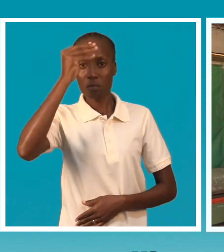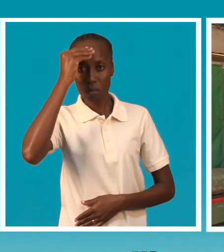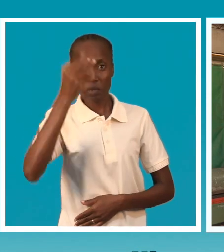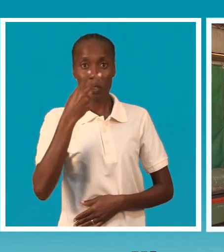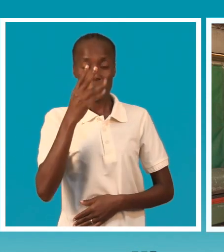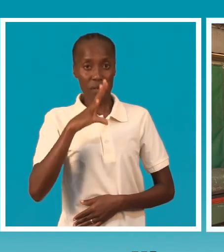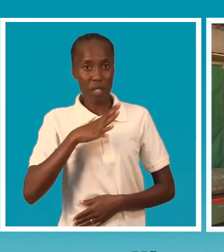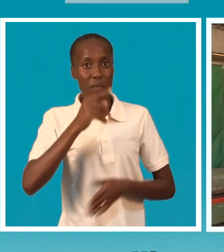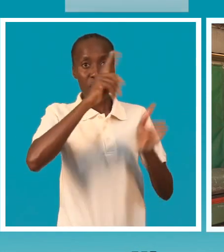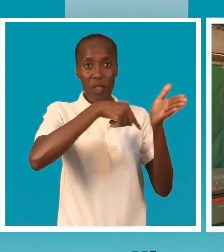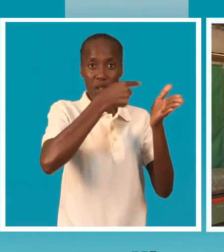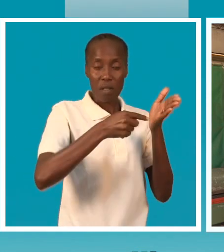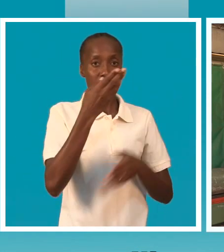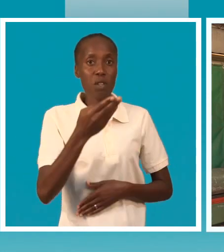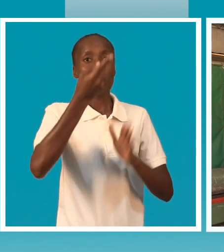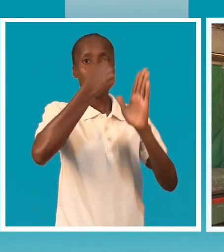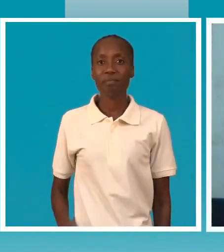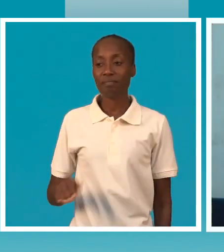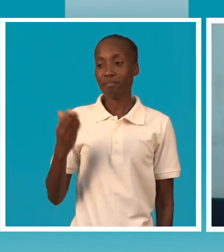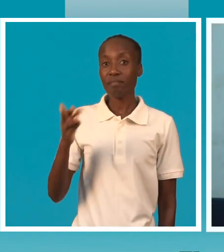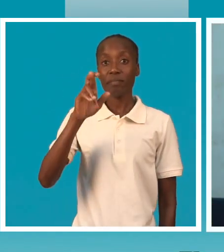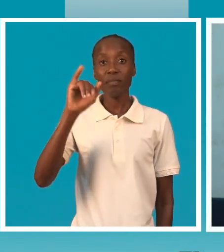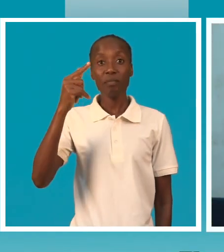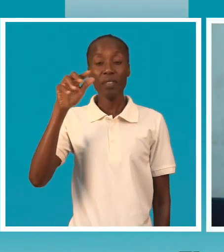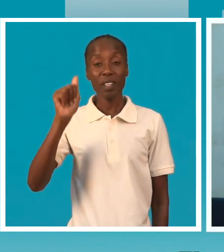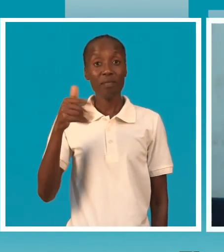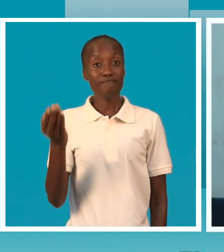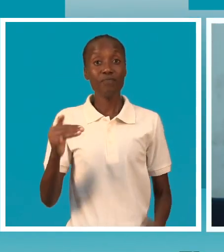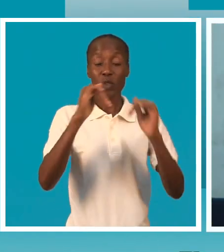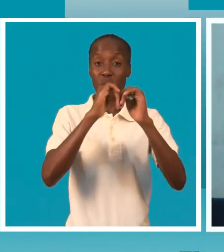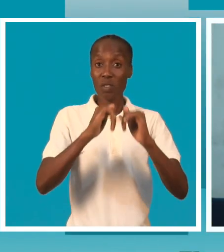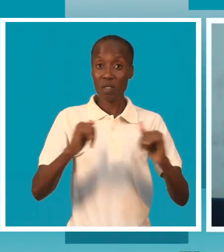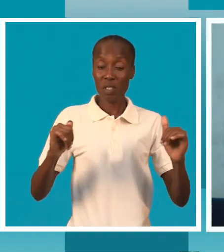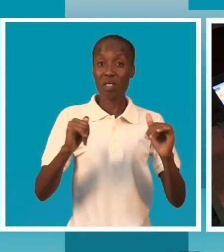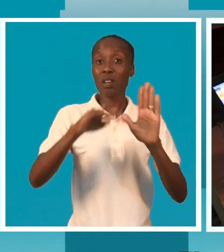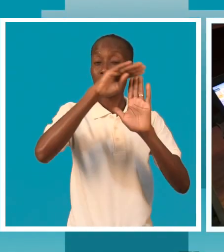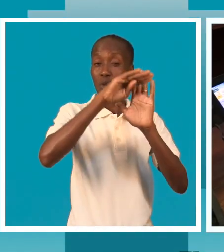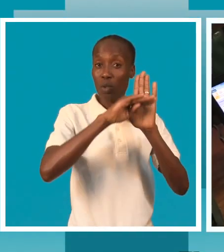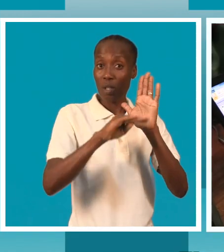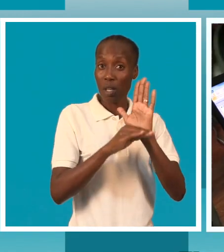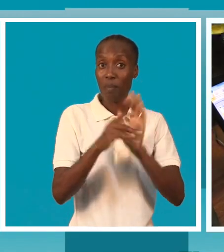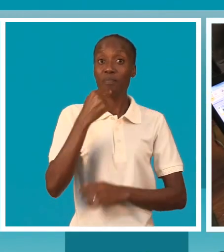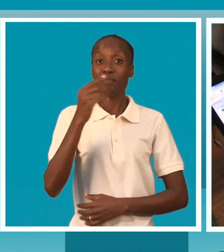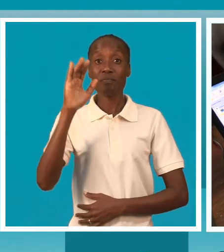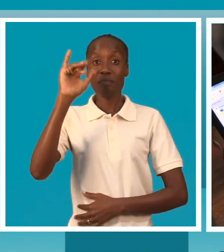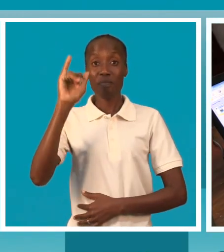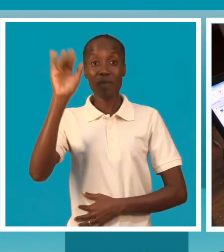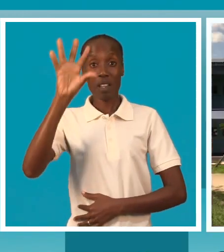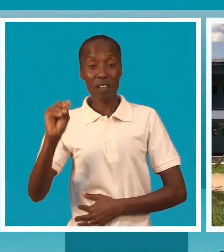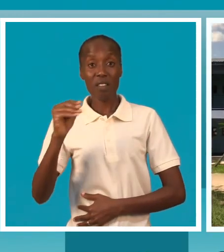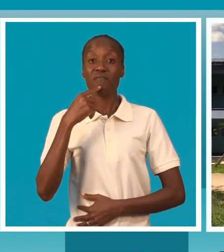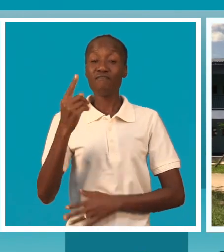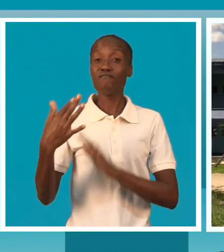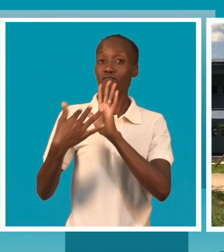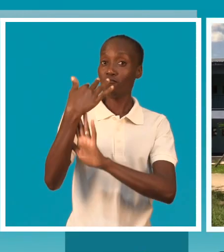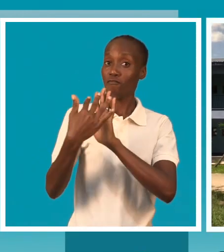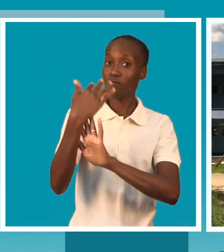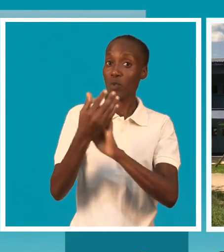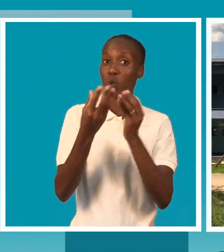que é uma coisa, isso está errado, essas coisas dão certo. Rita Joaquim, oficial do programa da Yang África, conta como foi possível